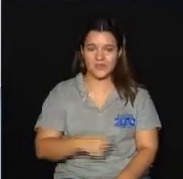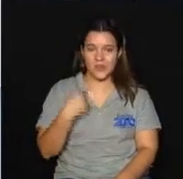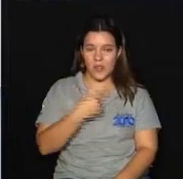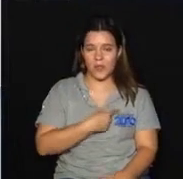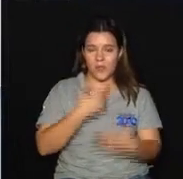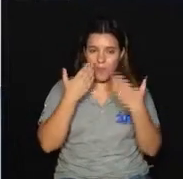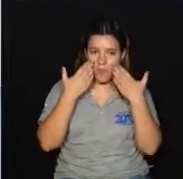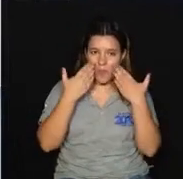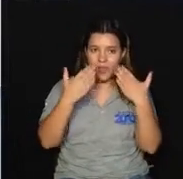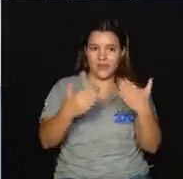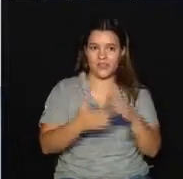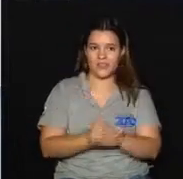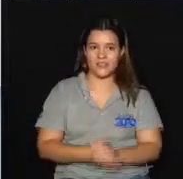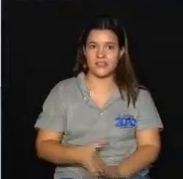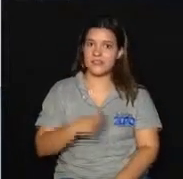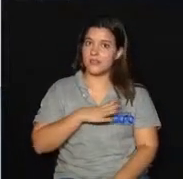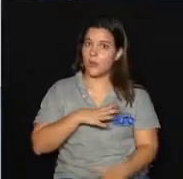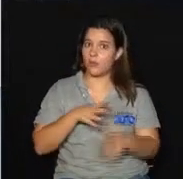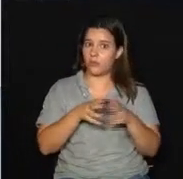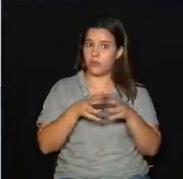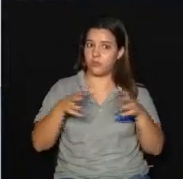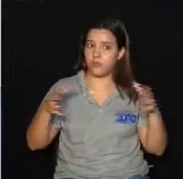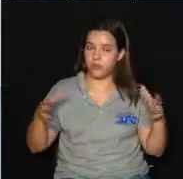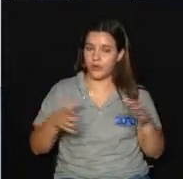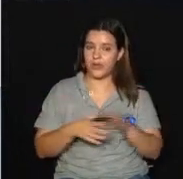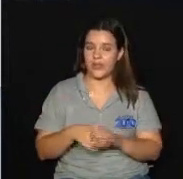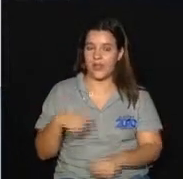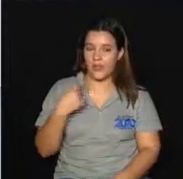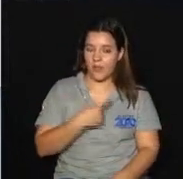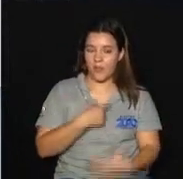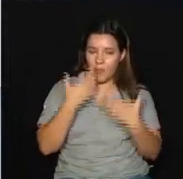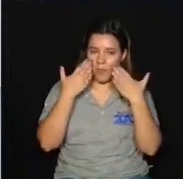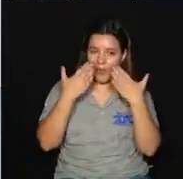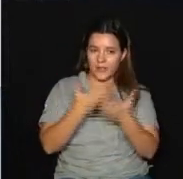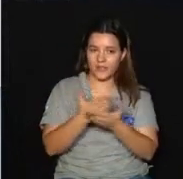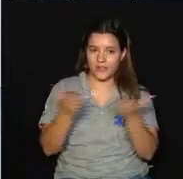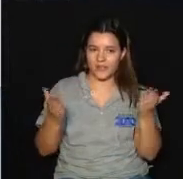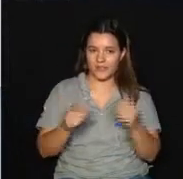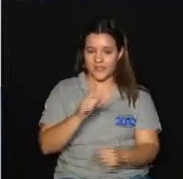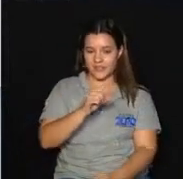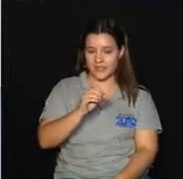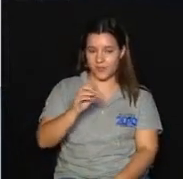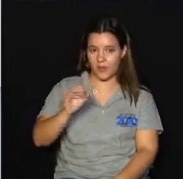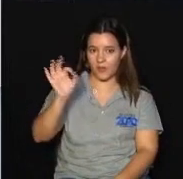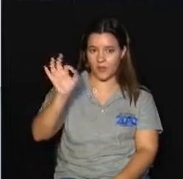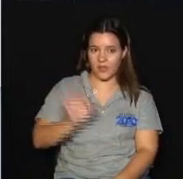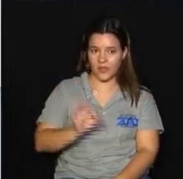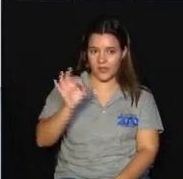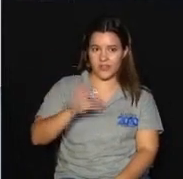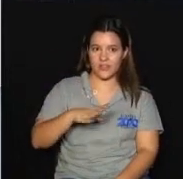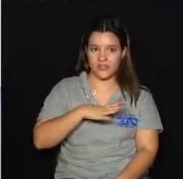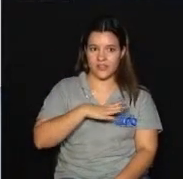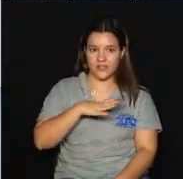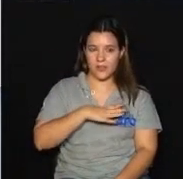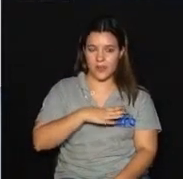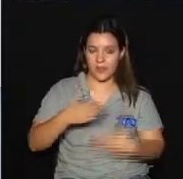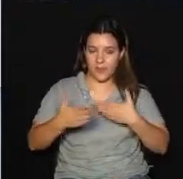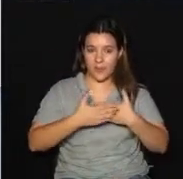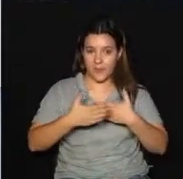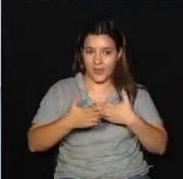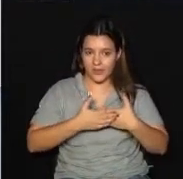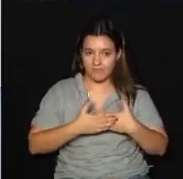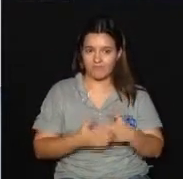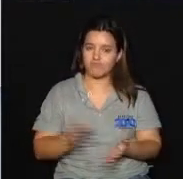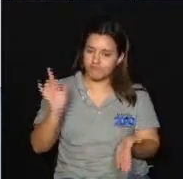giro aí, inclusive cidade grande, hein? Já a gente vai atualizar. 100% das urnas apuradas na cidade de Ribeirão